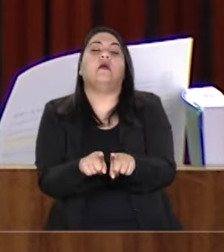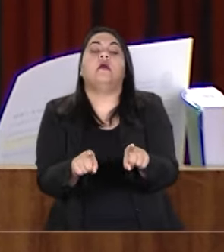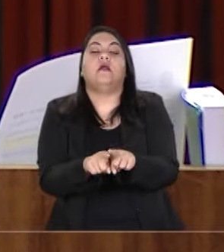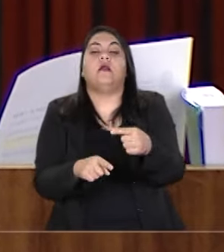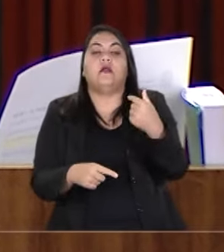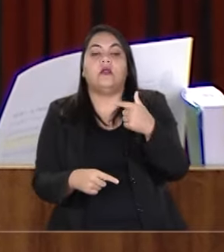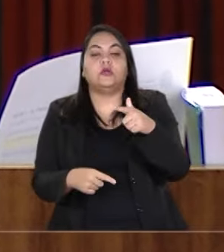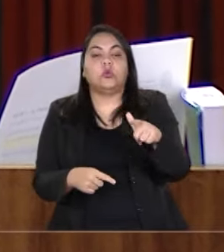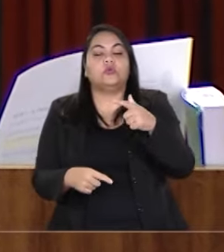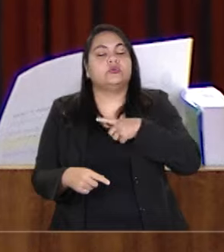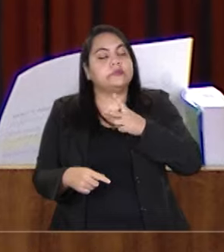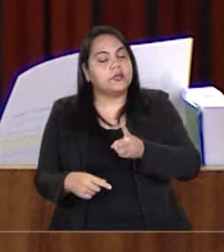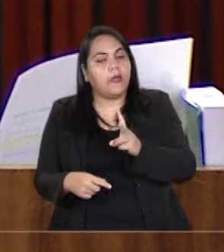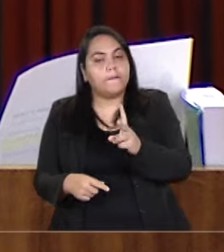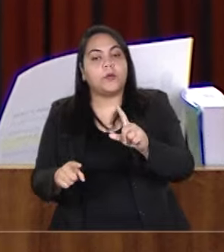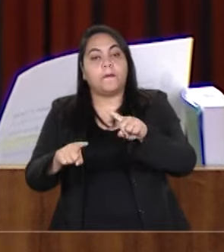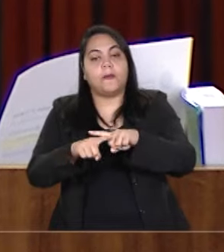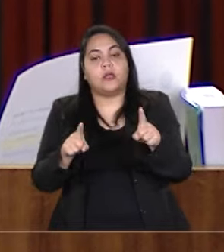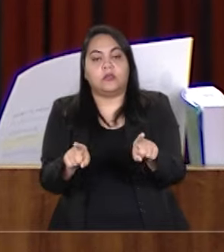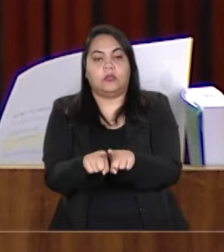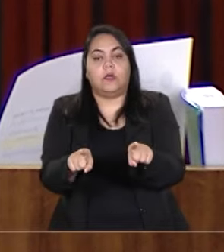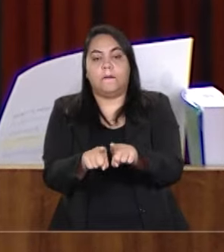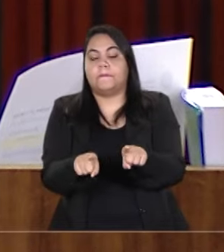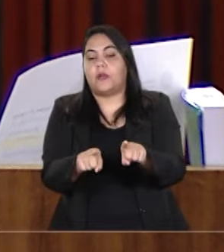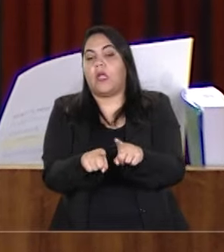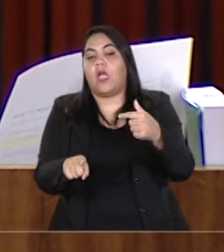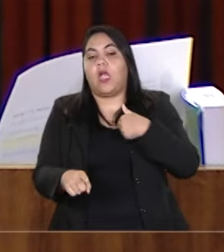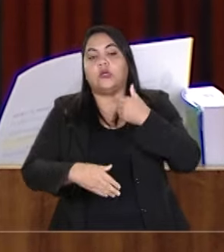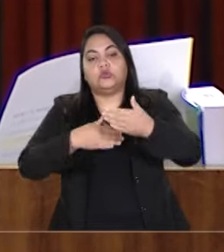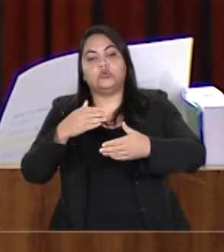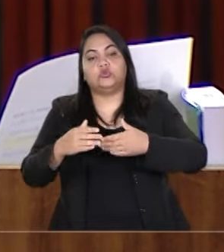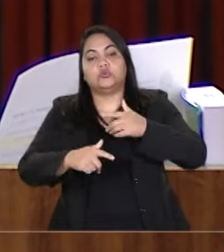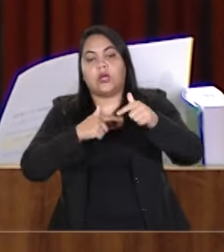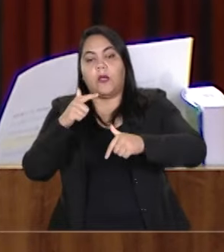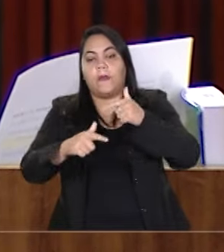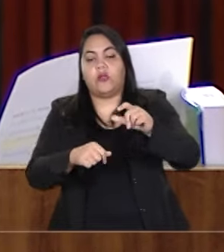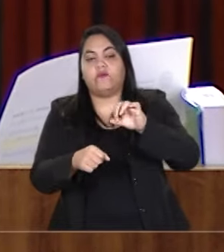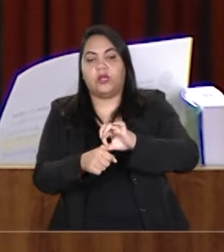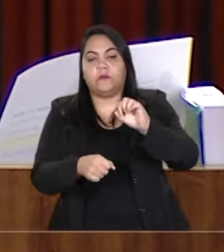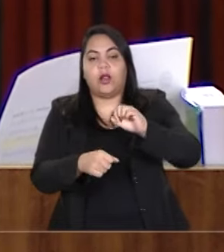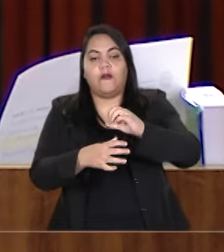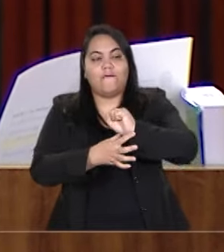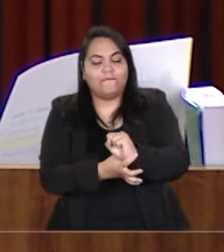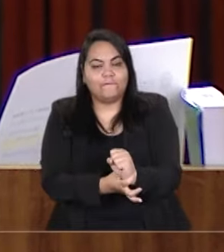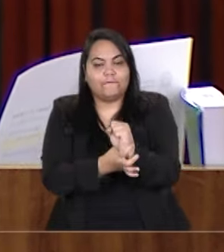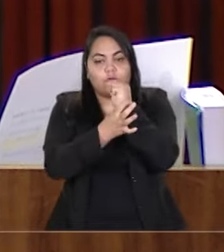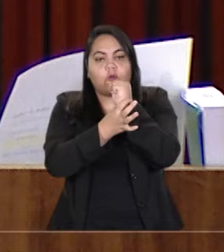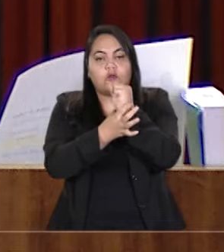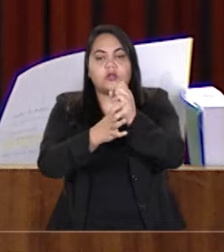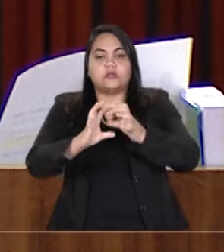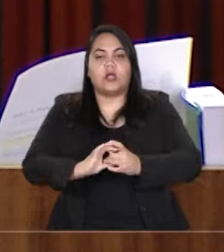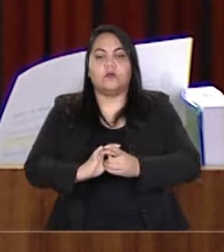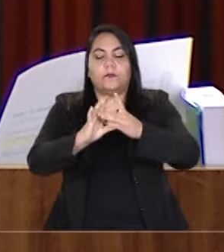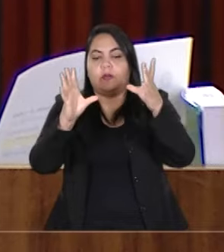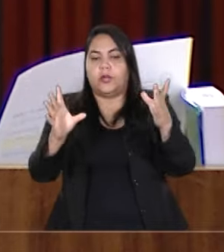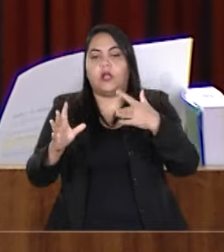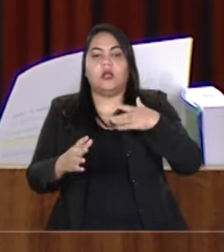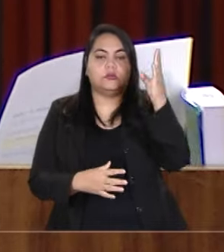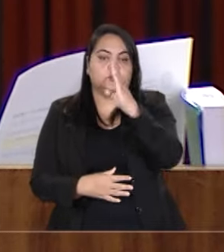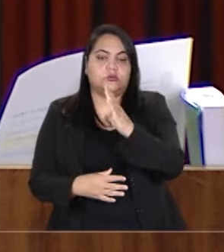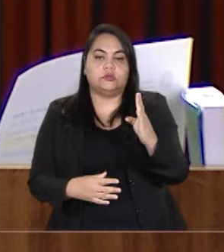vezes que ocorrem, mas também um trabalho feito para o fortalecimento da democracia brasileira, para as melhores condições